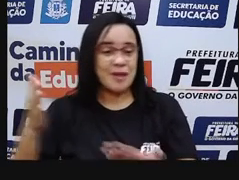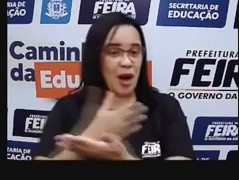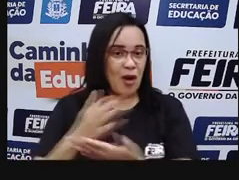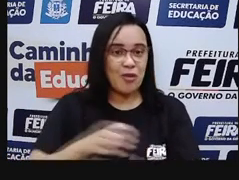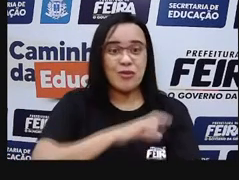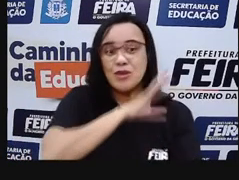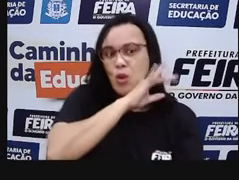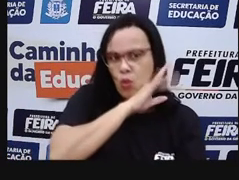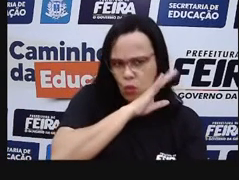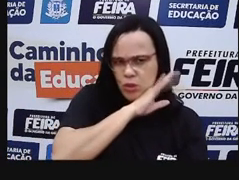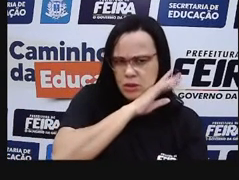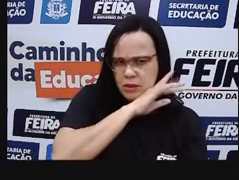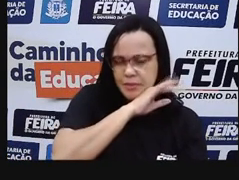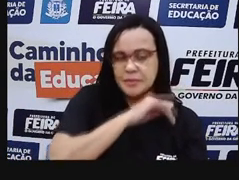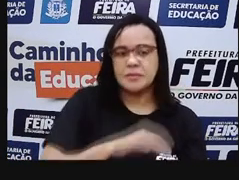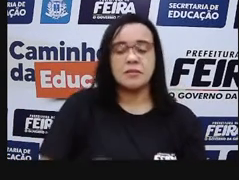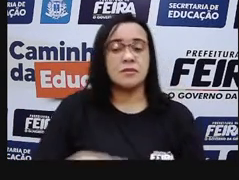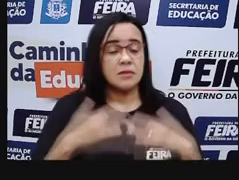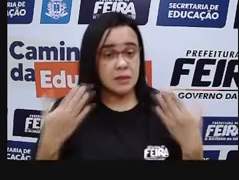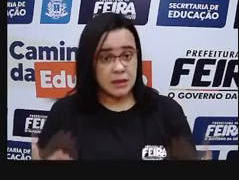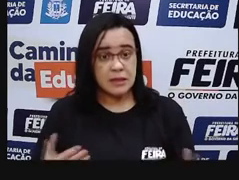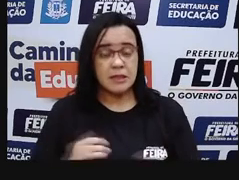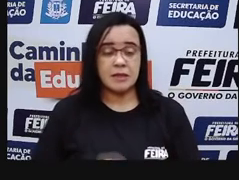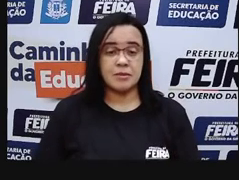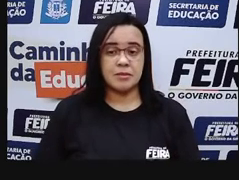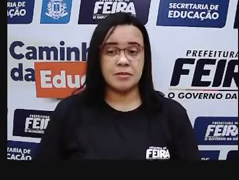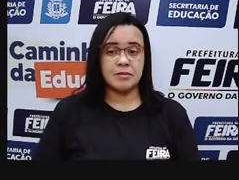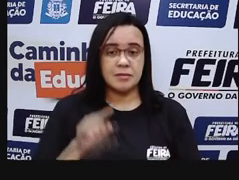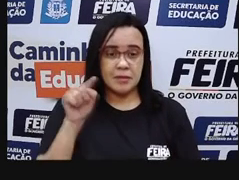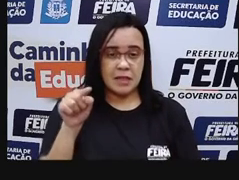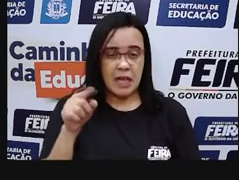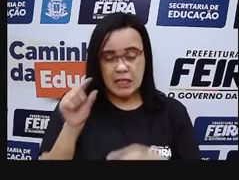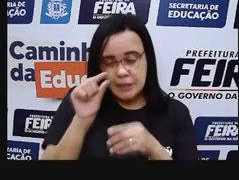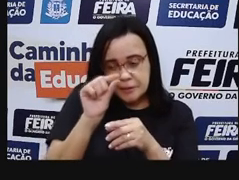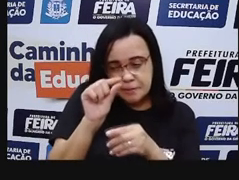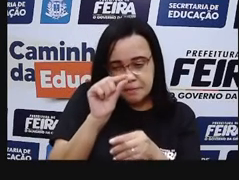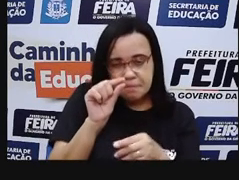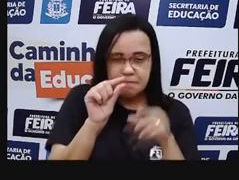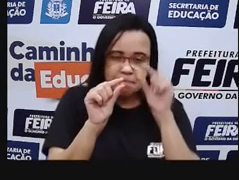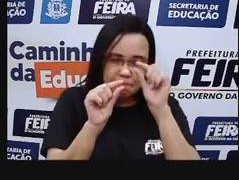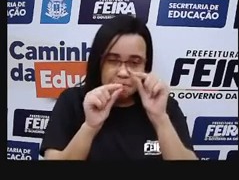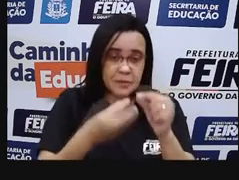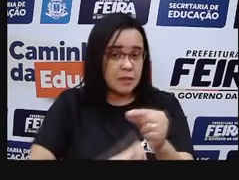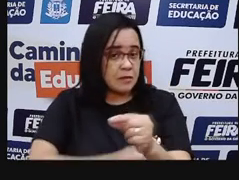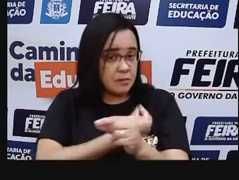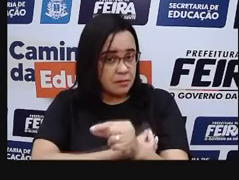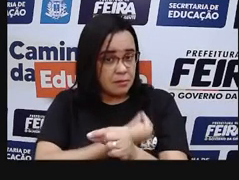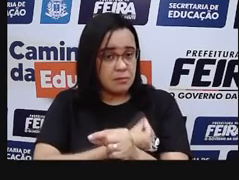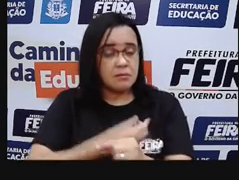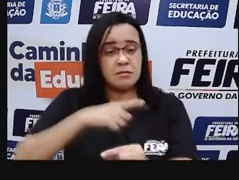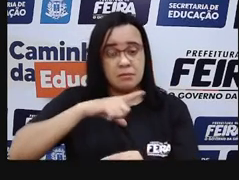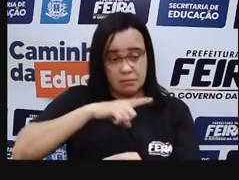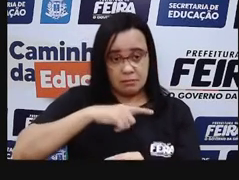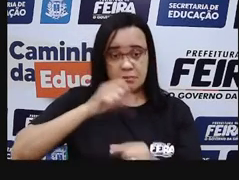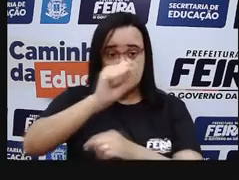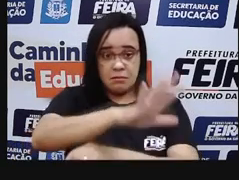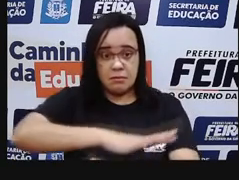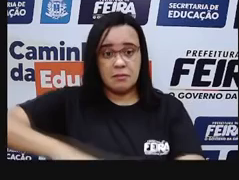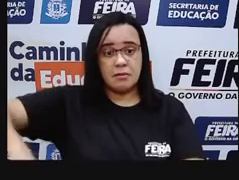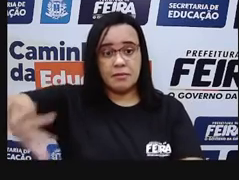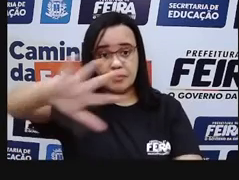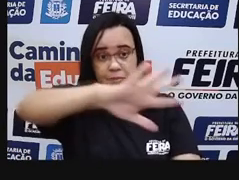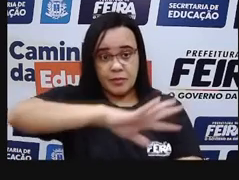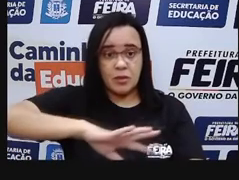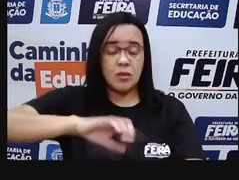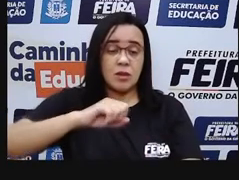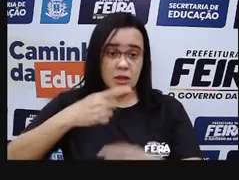causam doenças nos seres vivos dessa microrganismos estão no ambiente e no